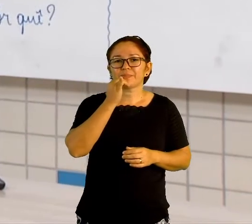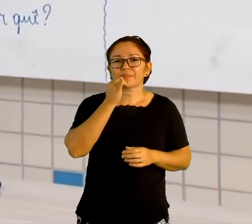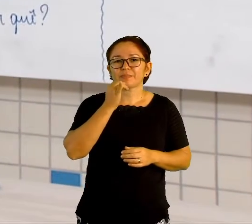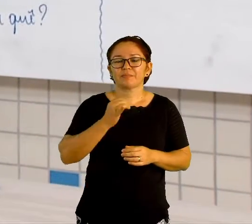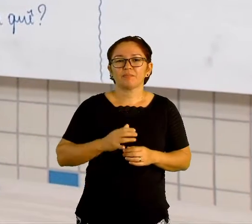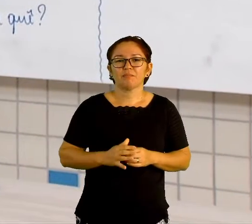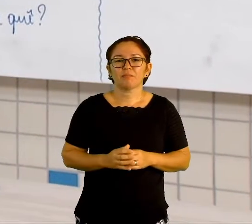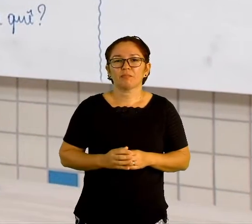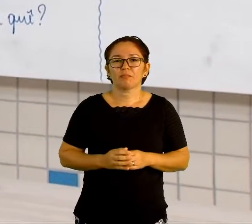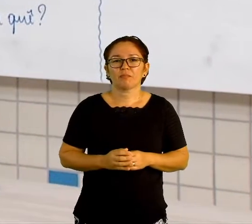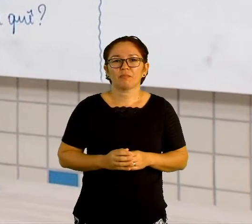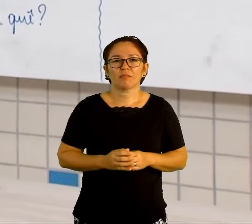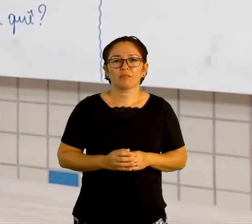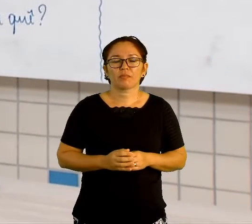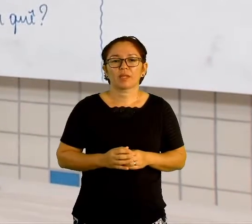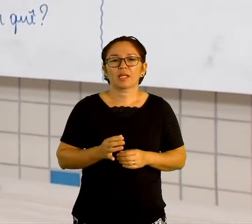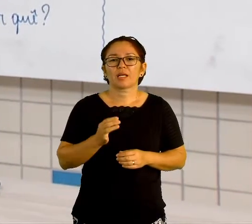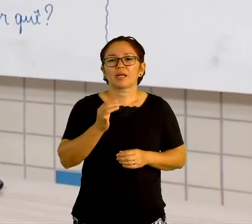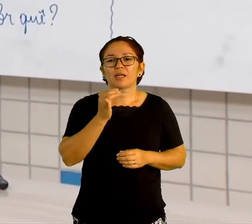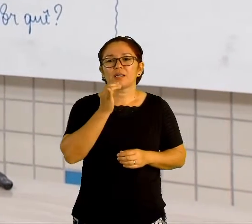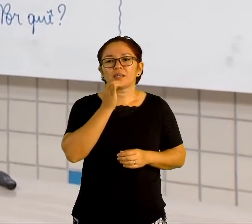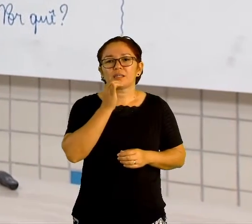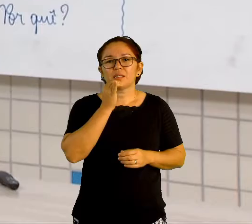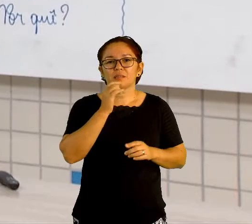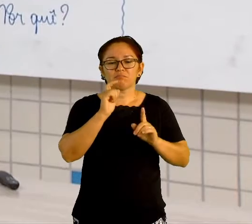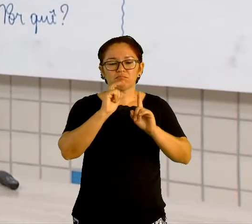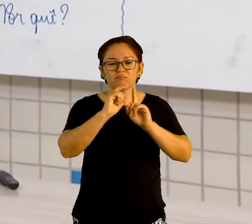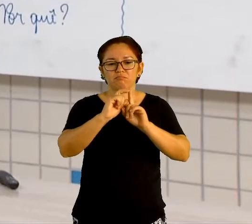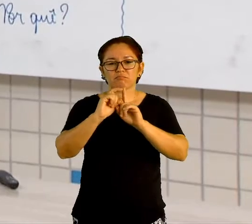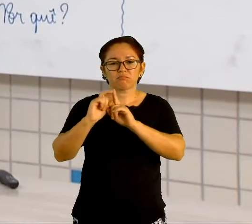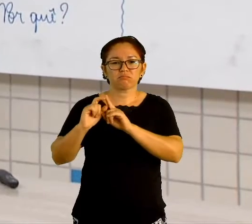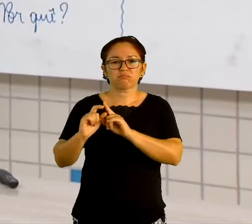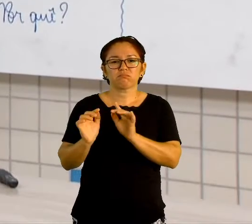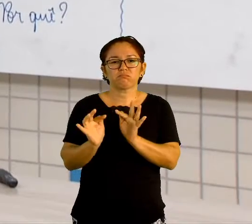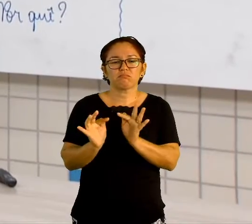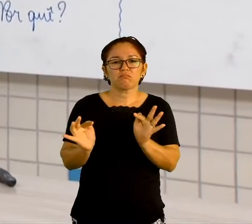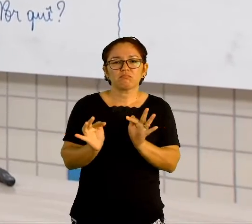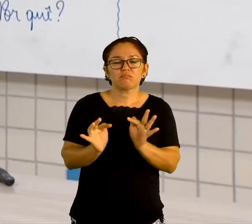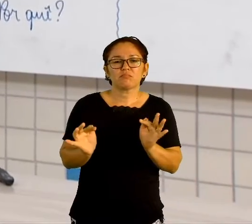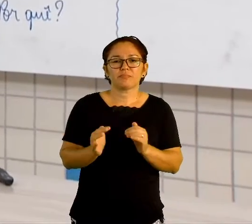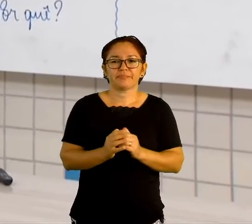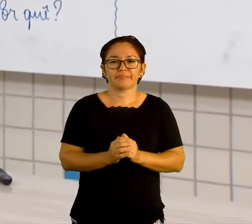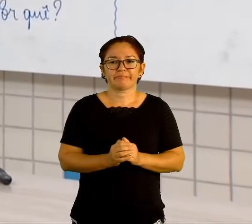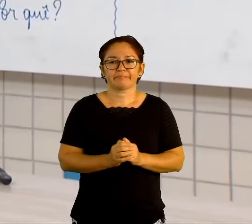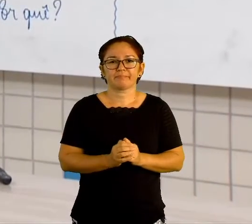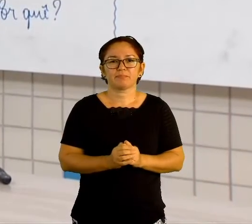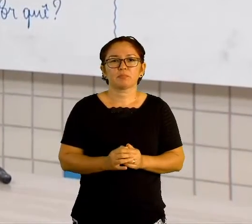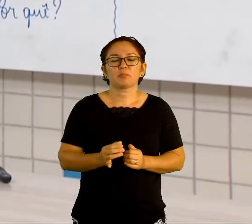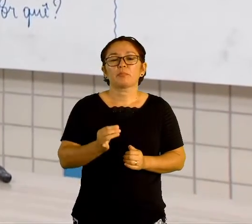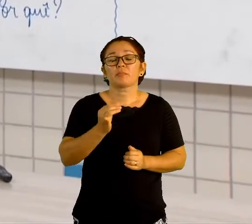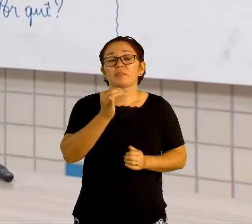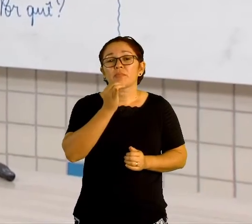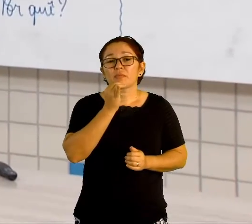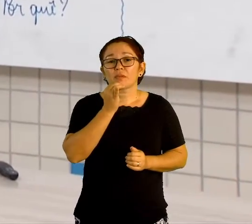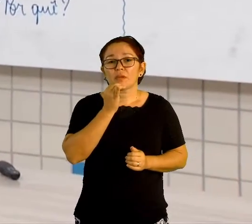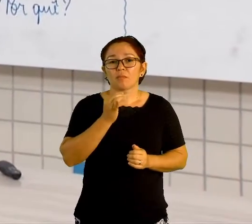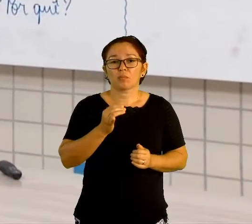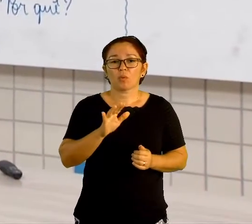muito complexos. Por exemplo, existem palavras hoje na nossa língua que já nem são mais